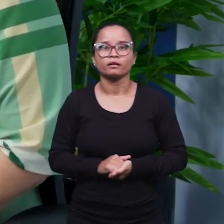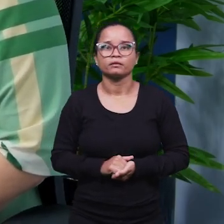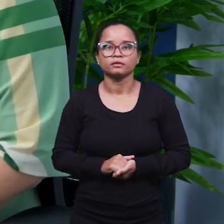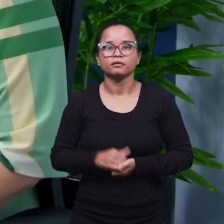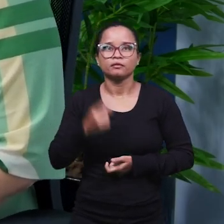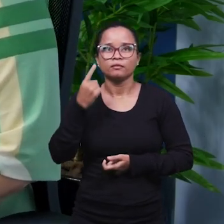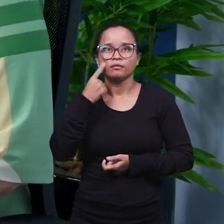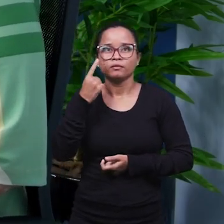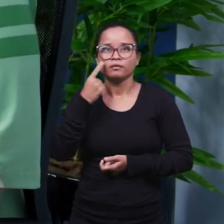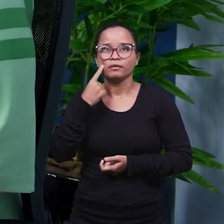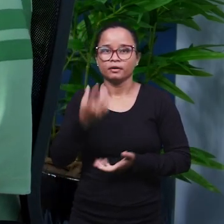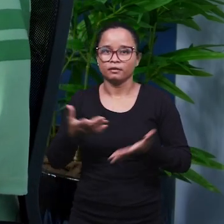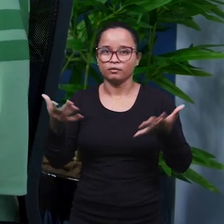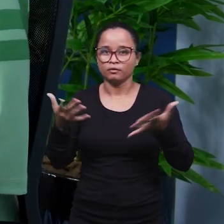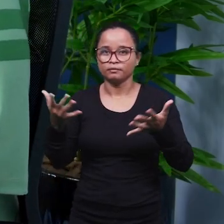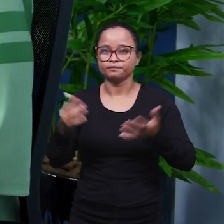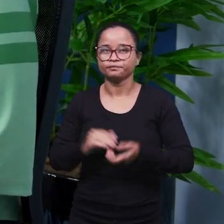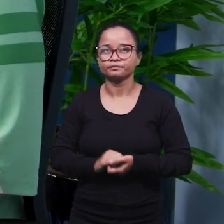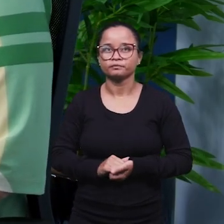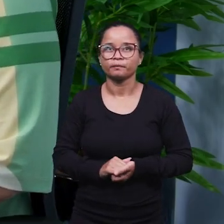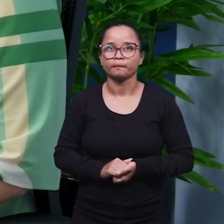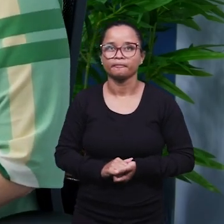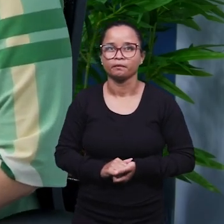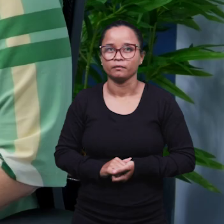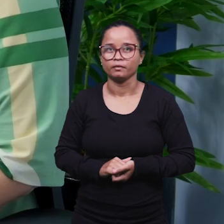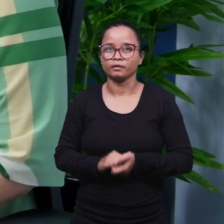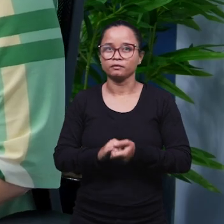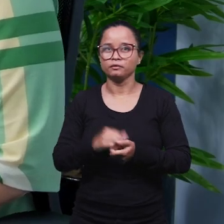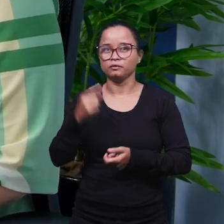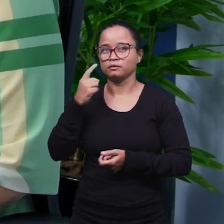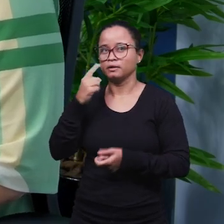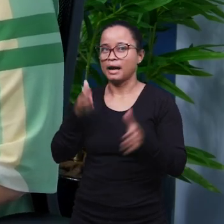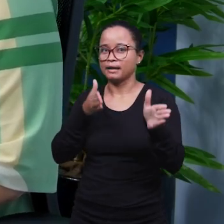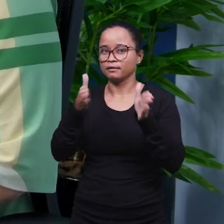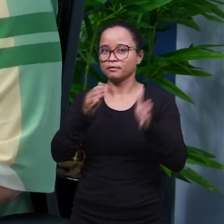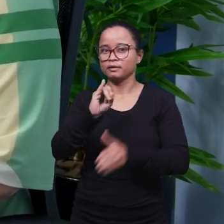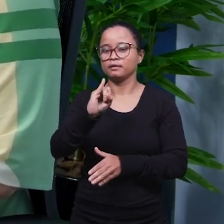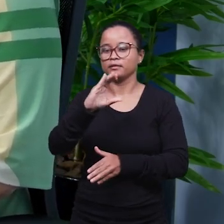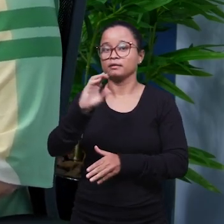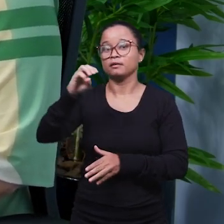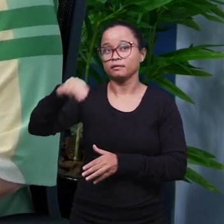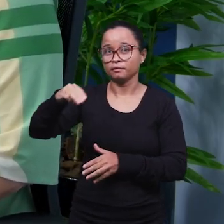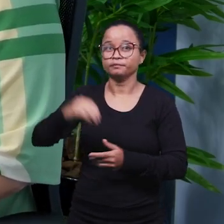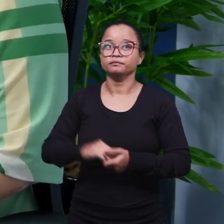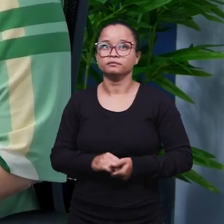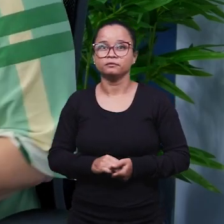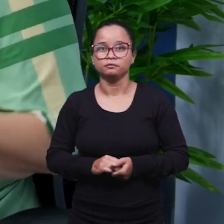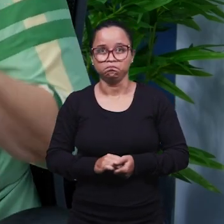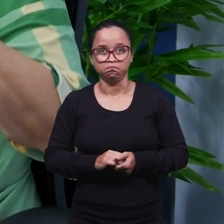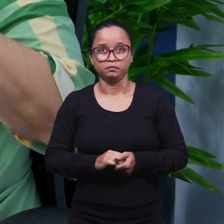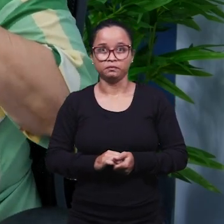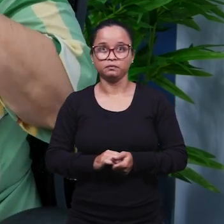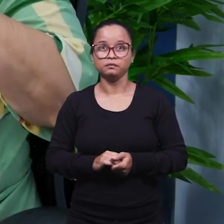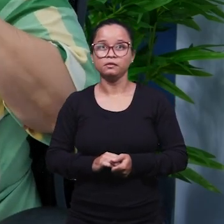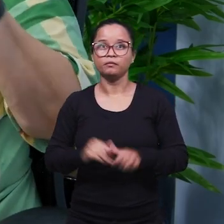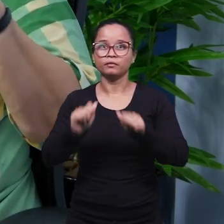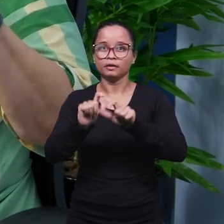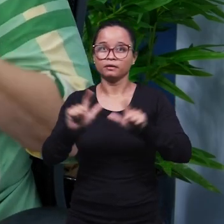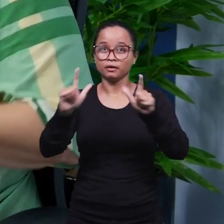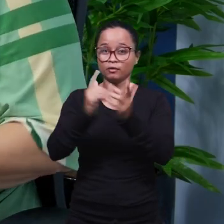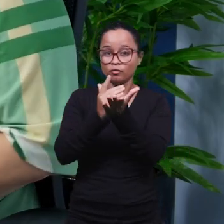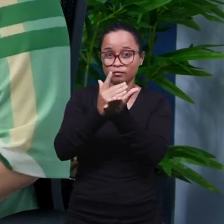que vocês vão ver esse aqui, Acessibilidade ICM Igreja Cristã Maranata. Essa é a